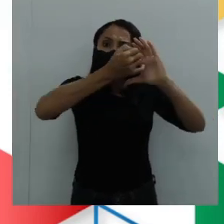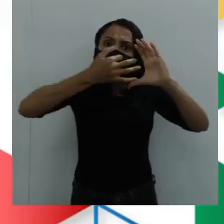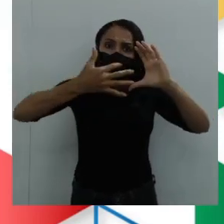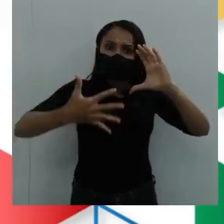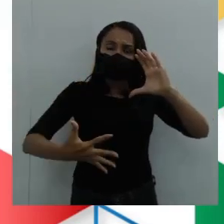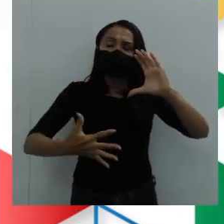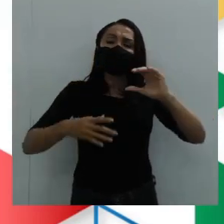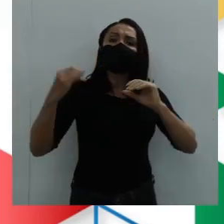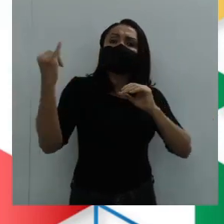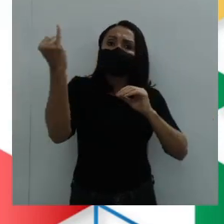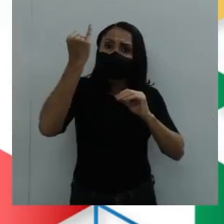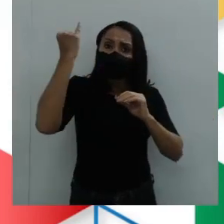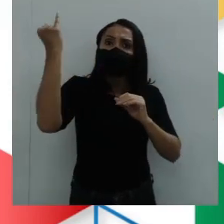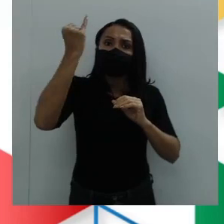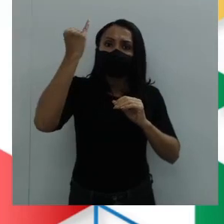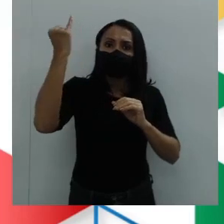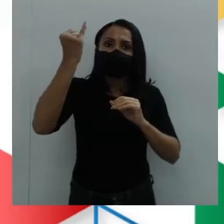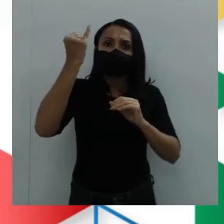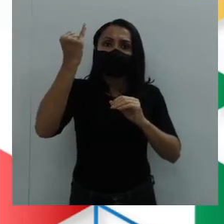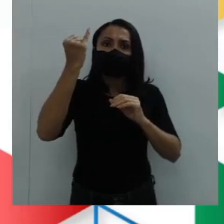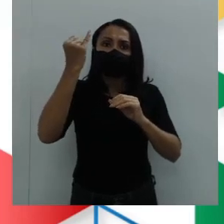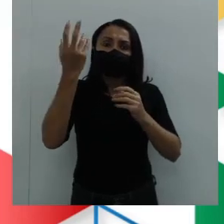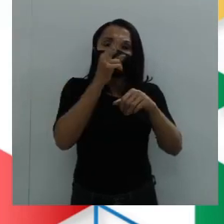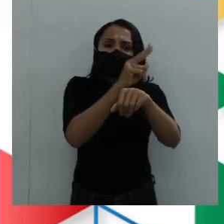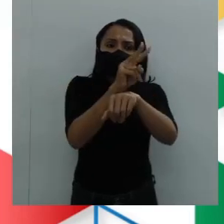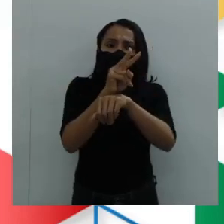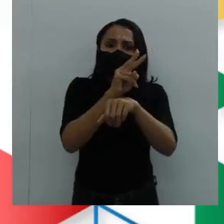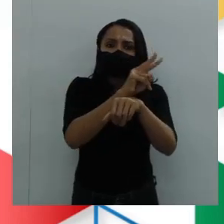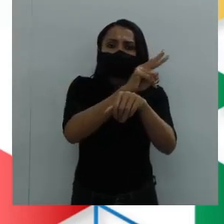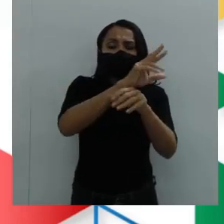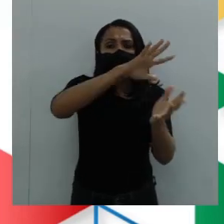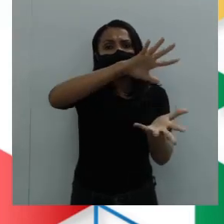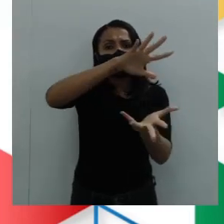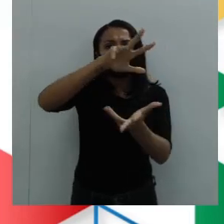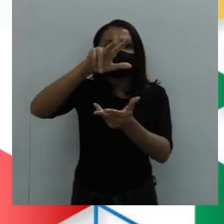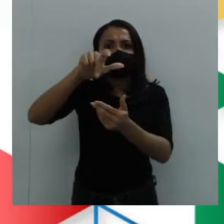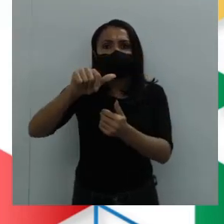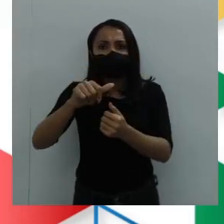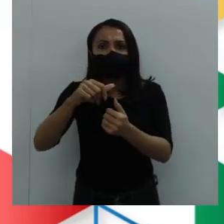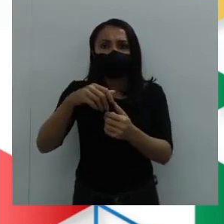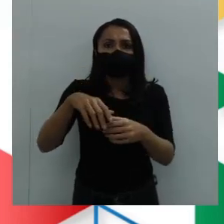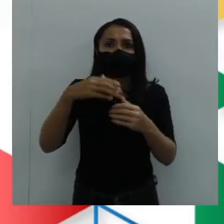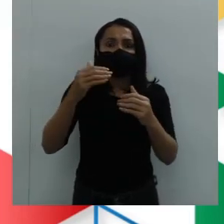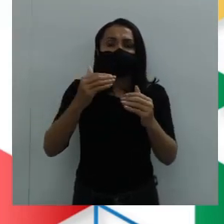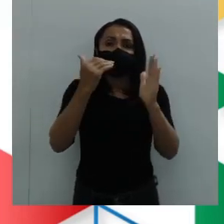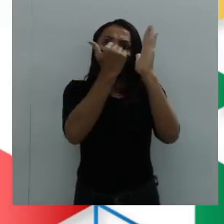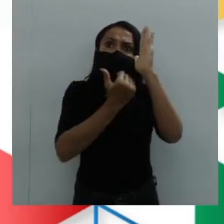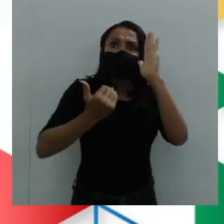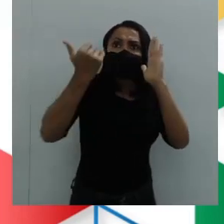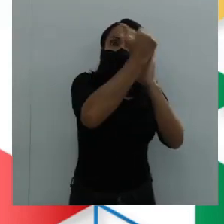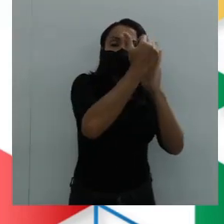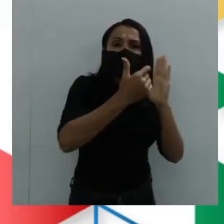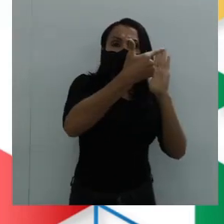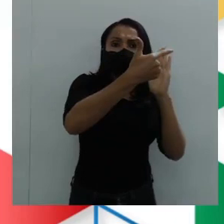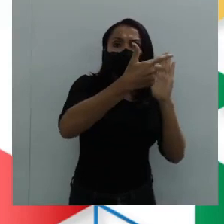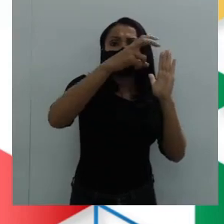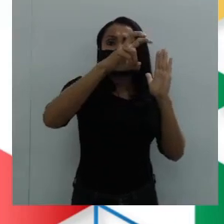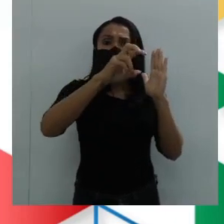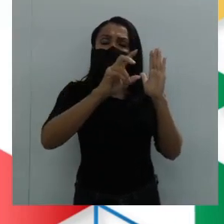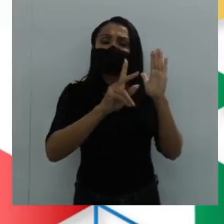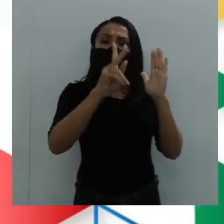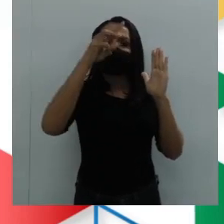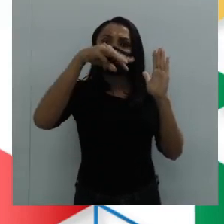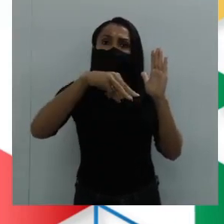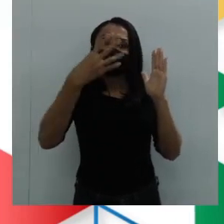e importantes para a proteção da Terra. Acima dos 25 quilômetros, por exemplo,